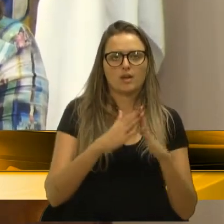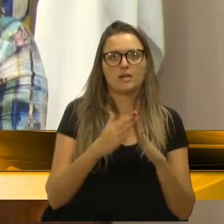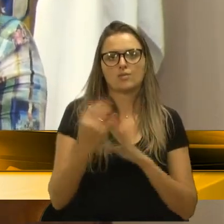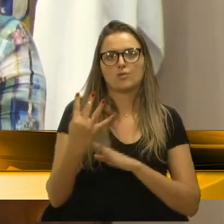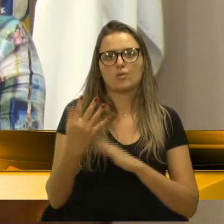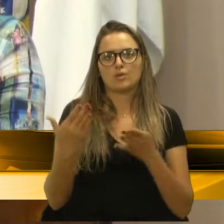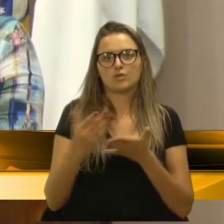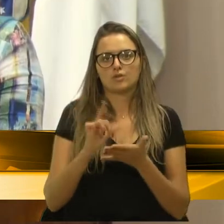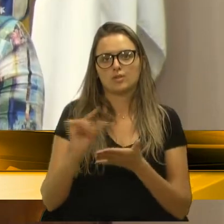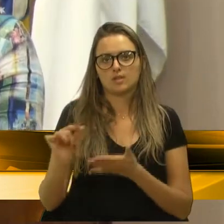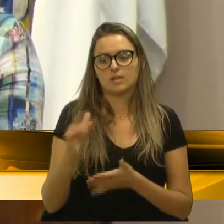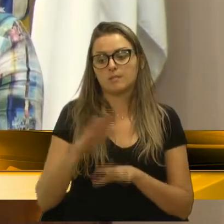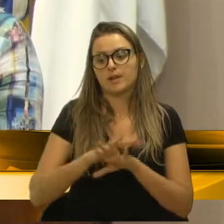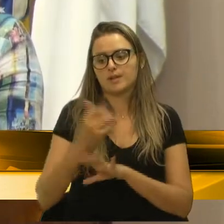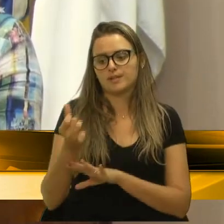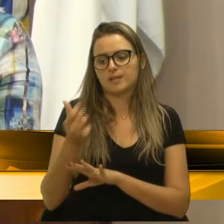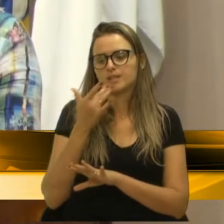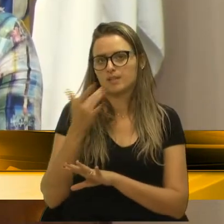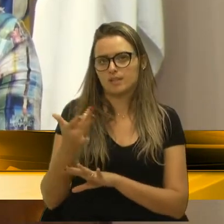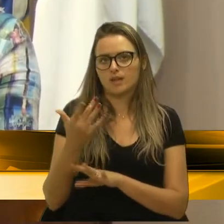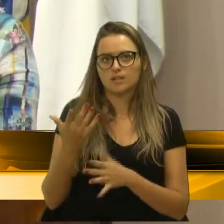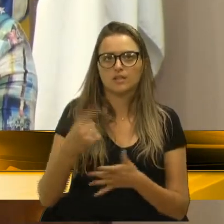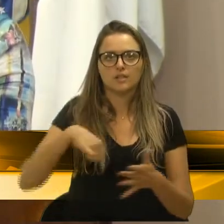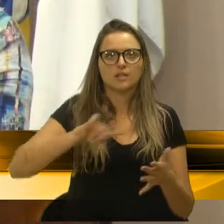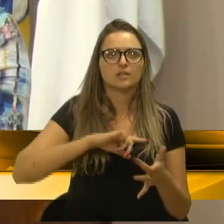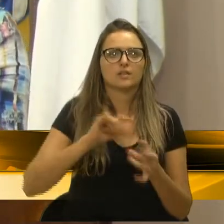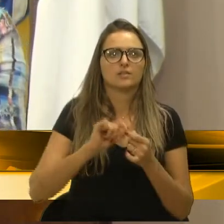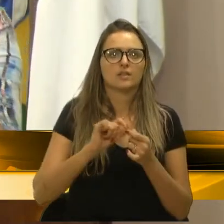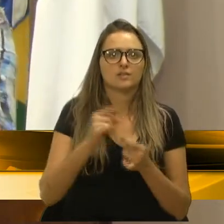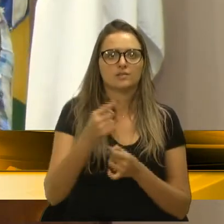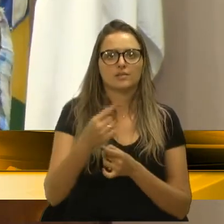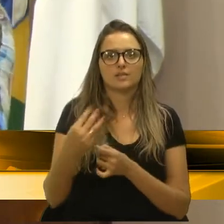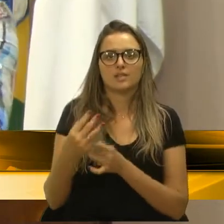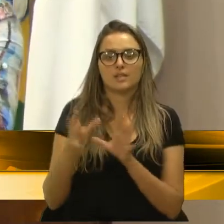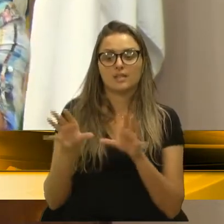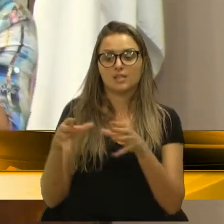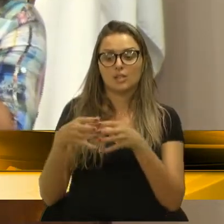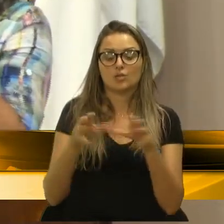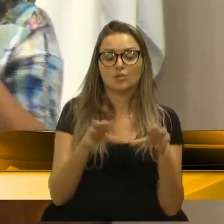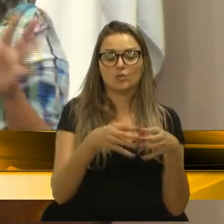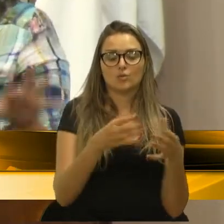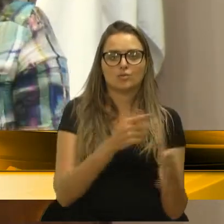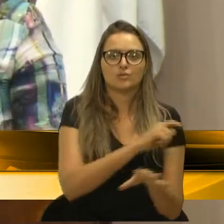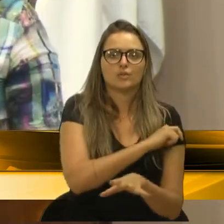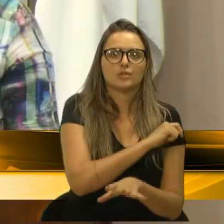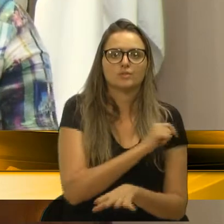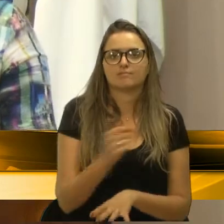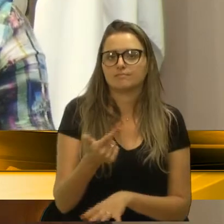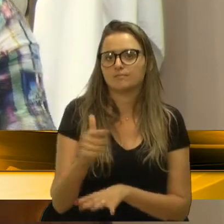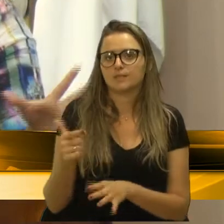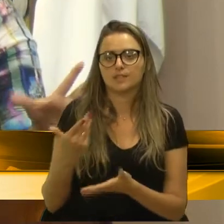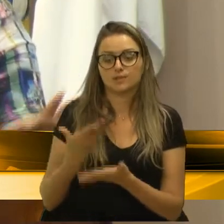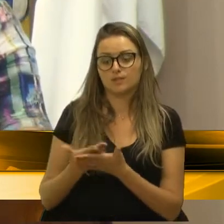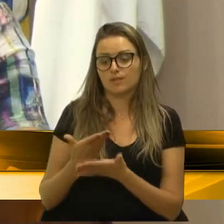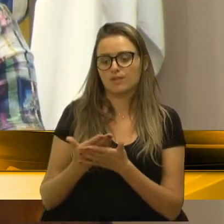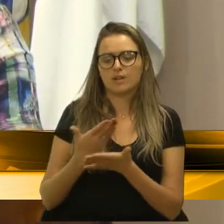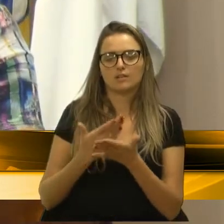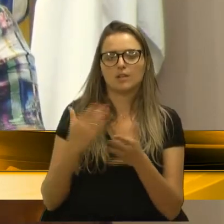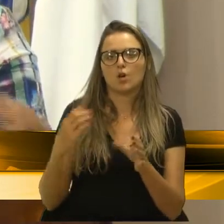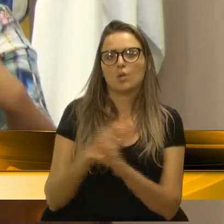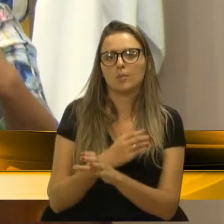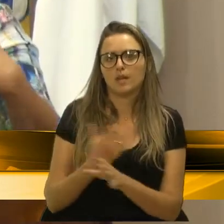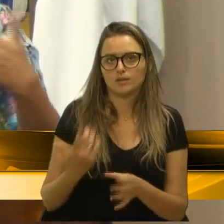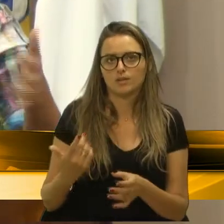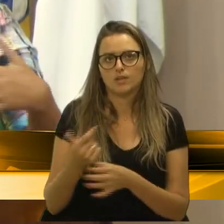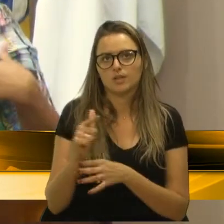saíram, mais 6, a gente está falando aqui de 13 turmas hoje que não tiveram, né, não tiveram todas as aulas, ou